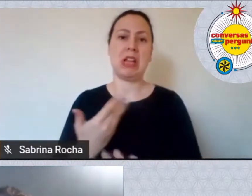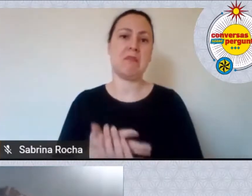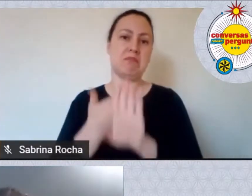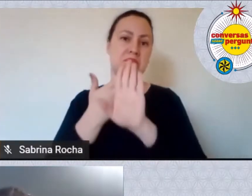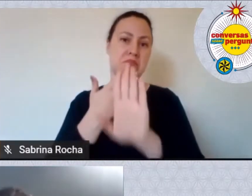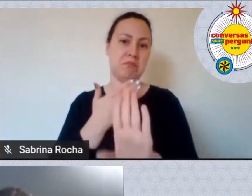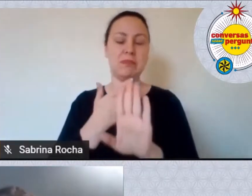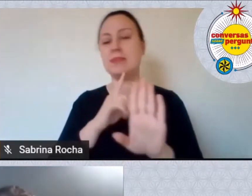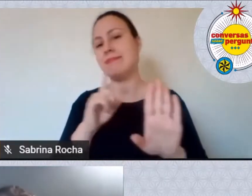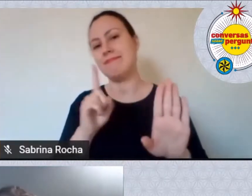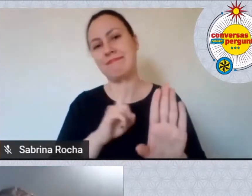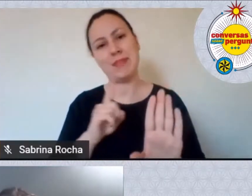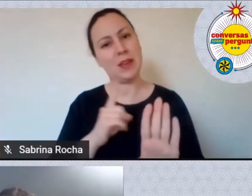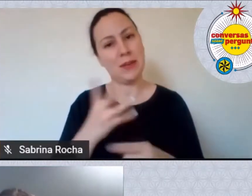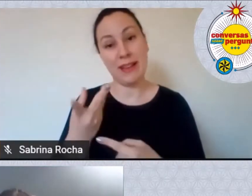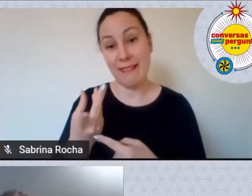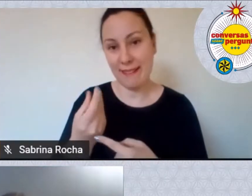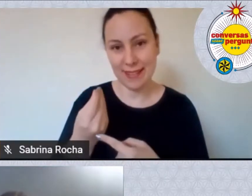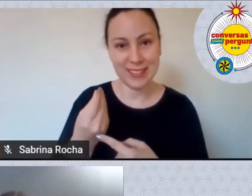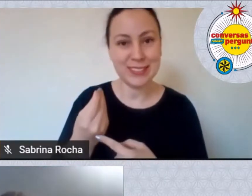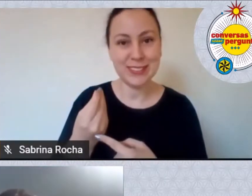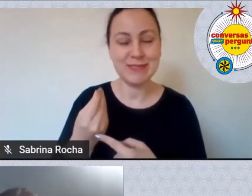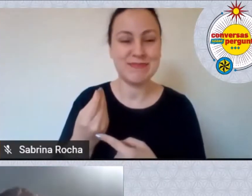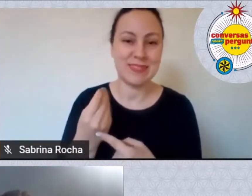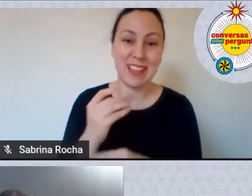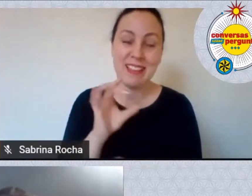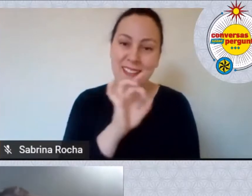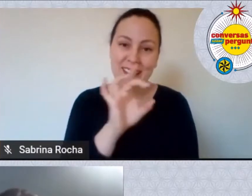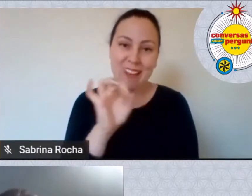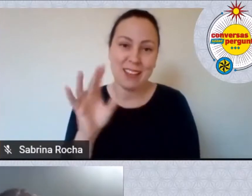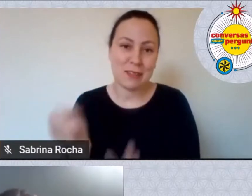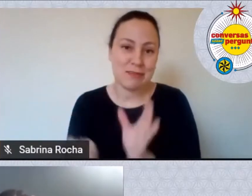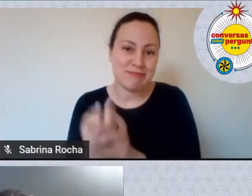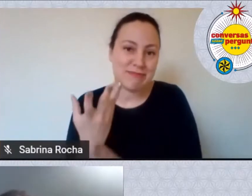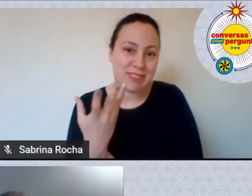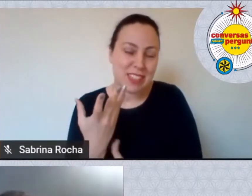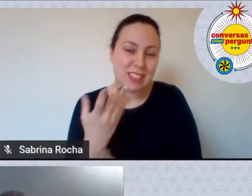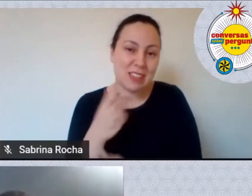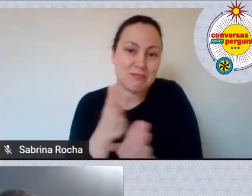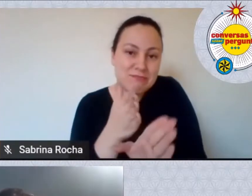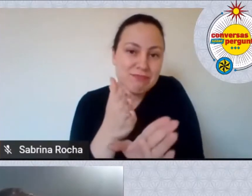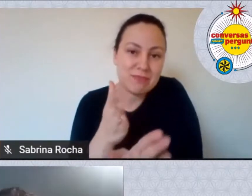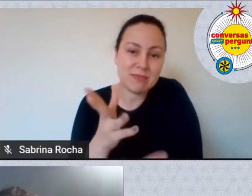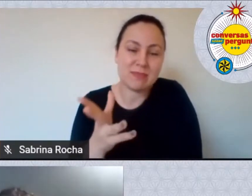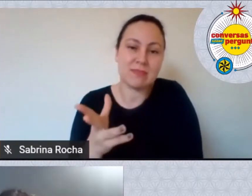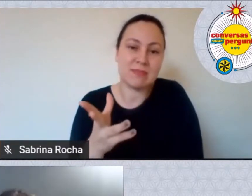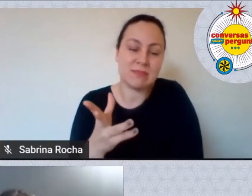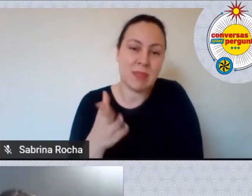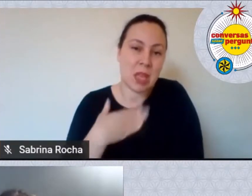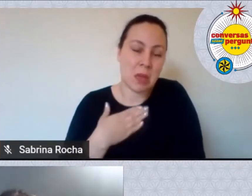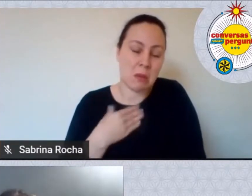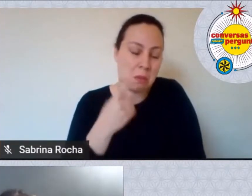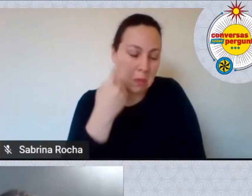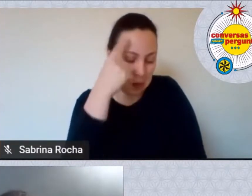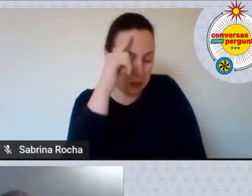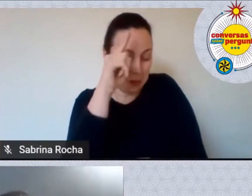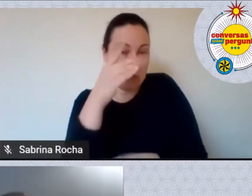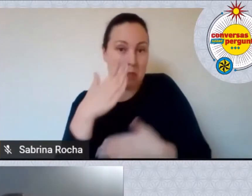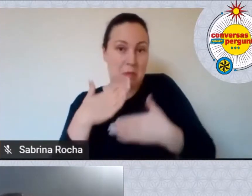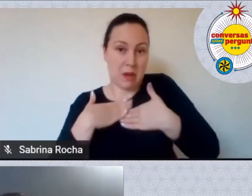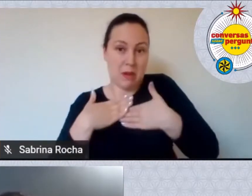A arte convida, então, essa ideia de que cada um deve criar os seus caminhos, cada um deve inventar a sua forma